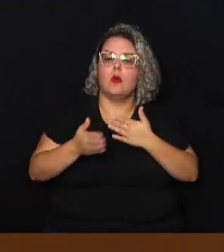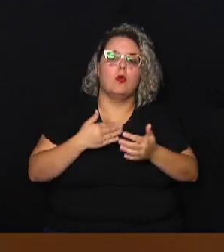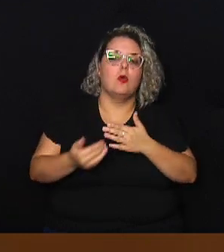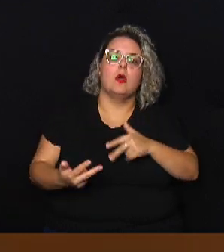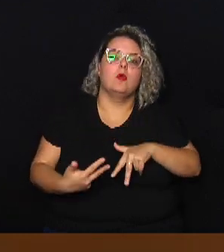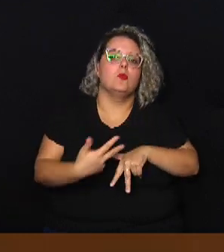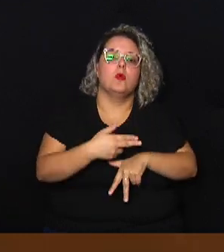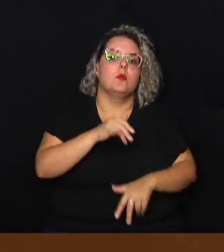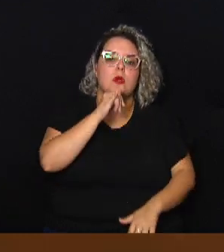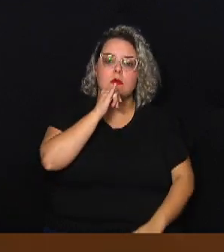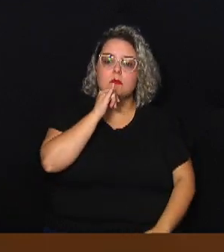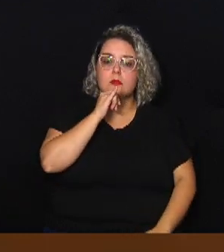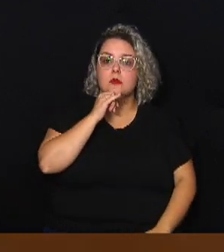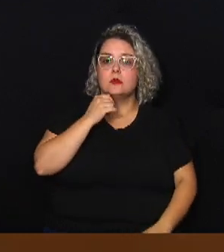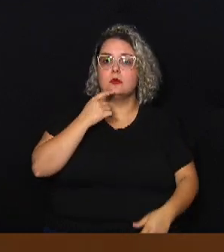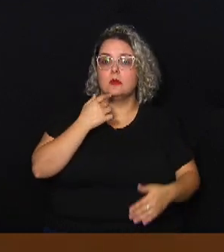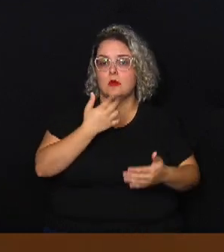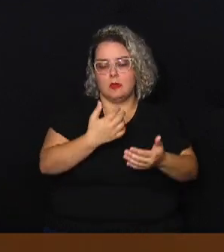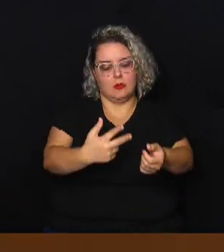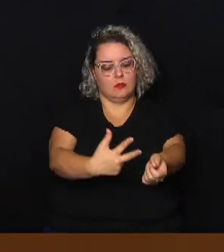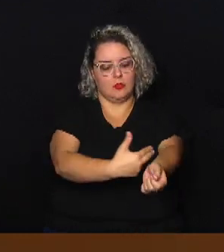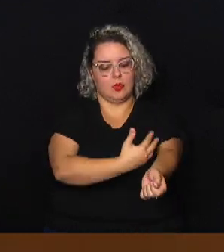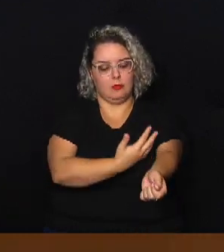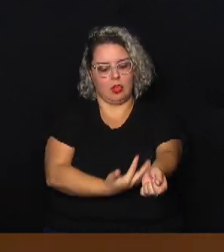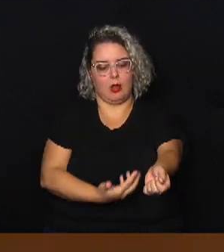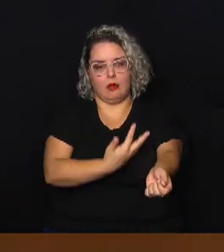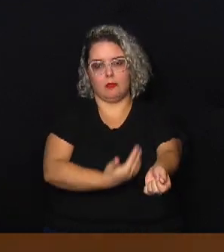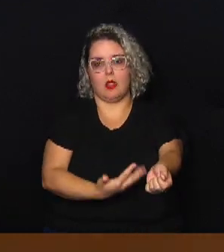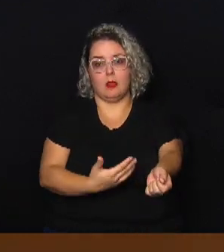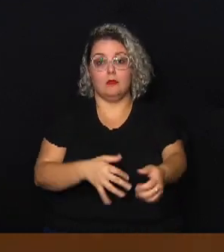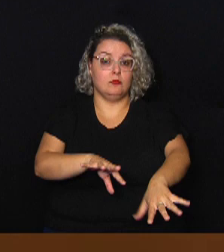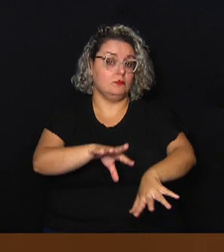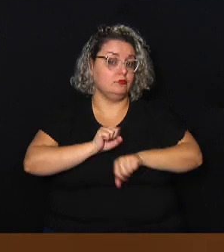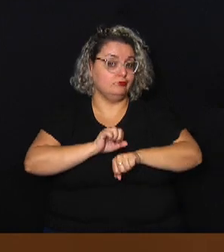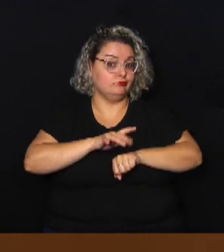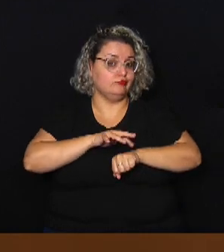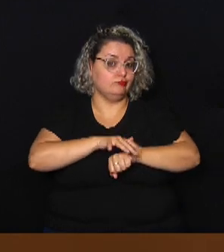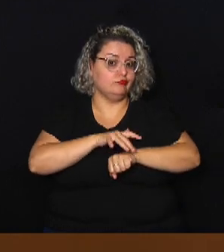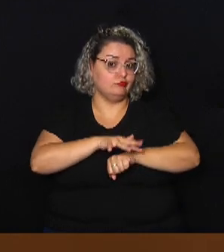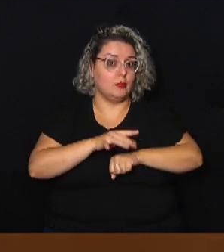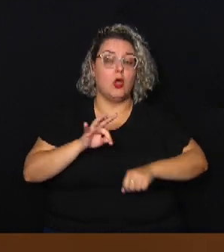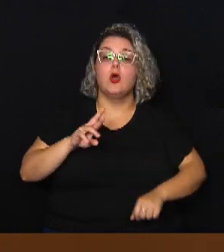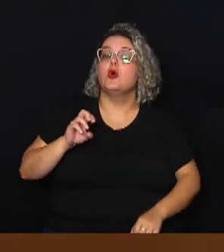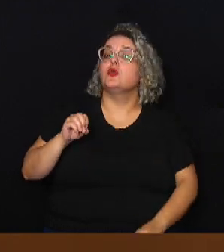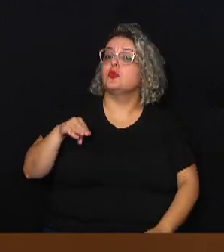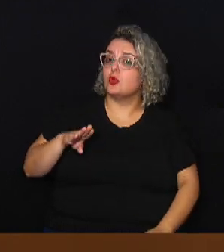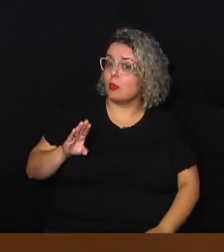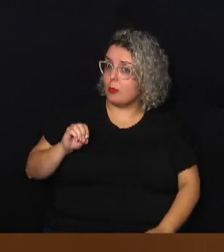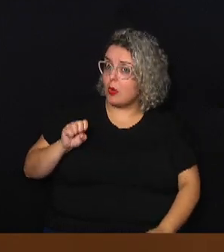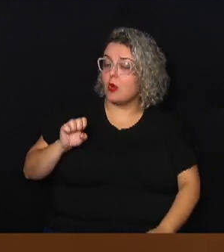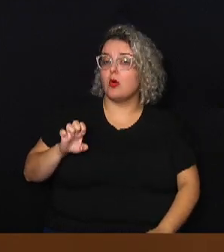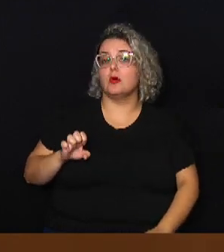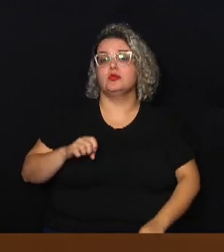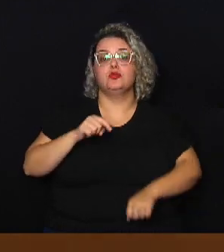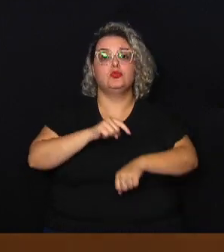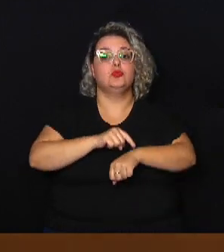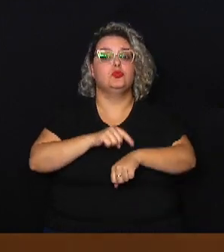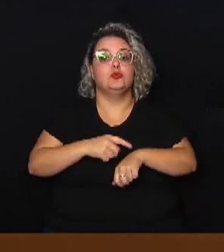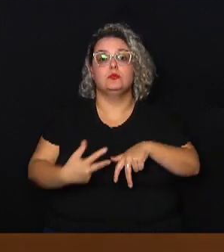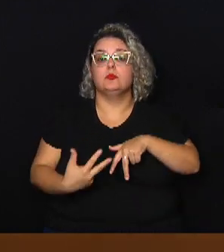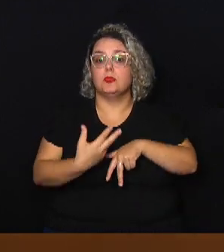exemplo, um sangramento, uma infecção, trombose. Então, o tempo de cirurgia ele está